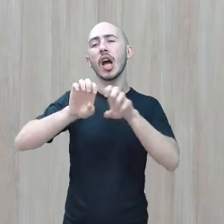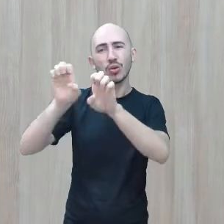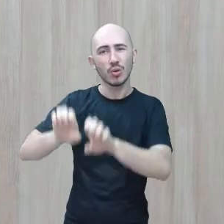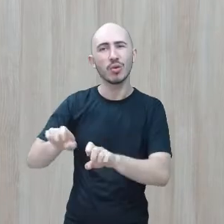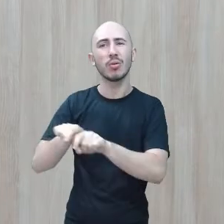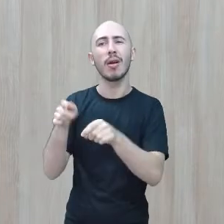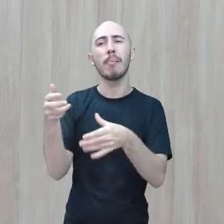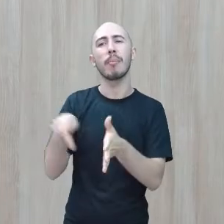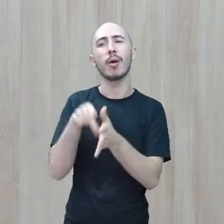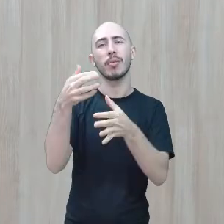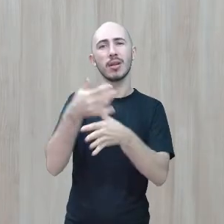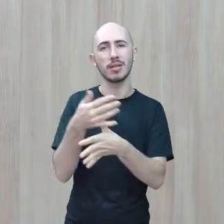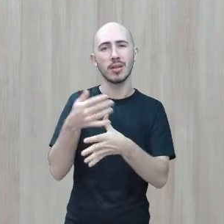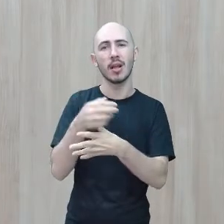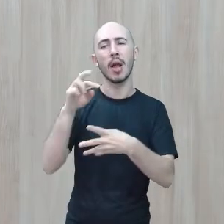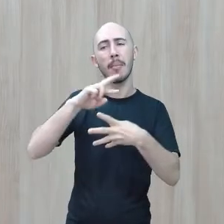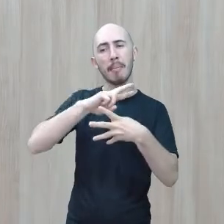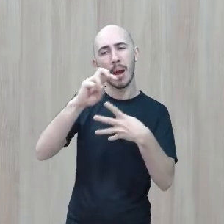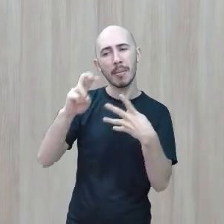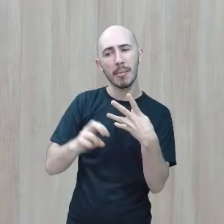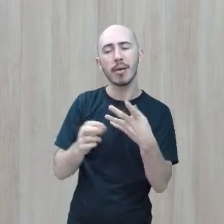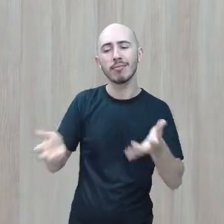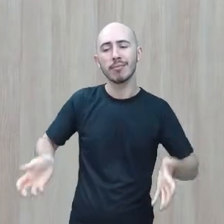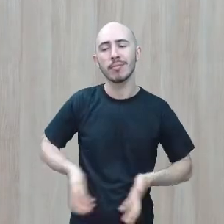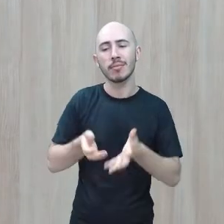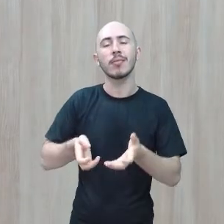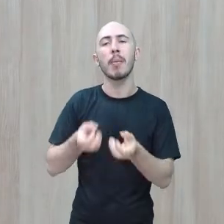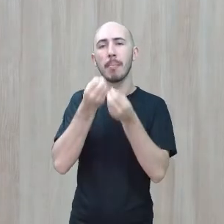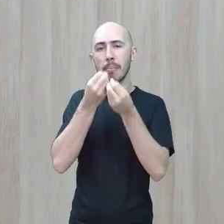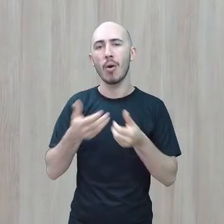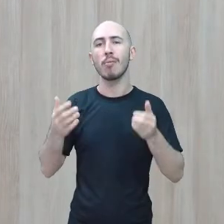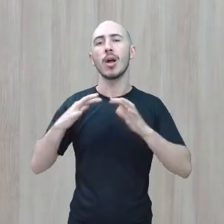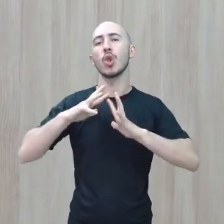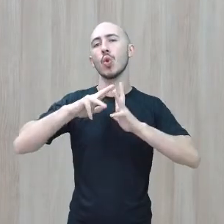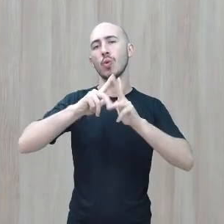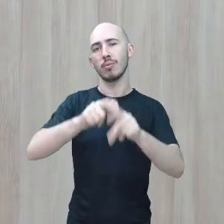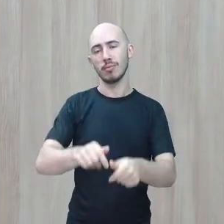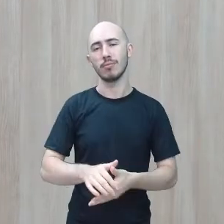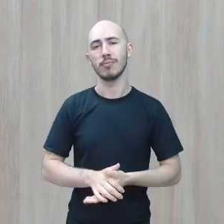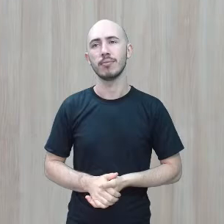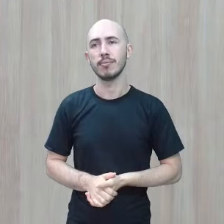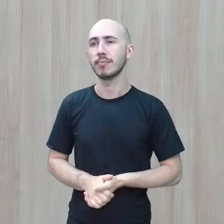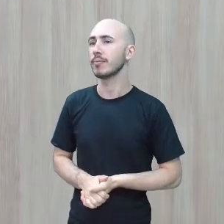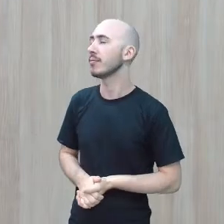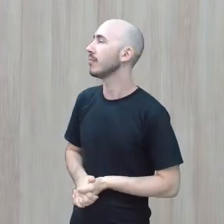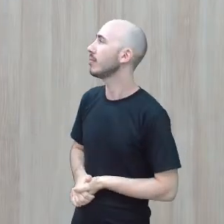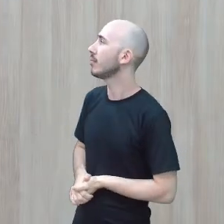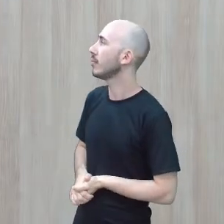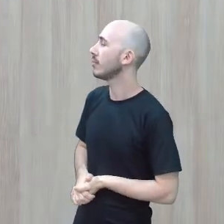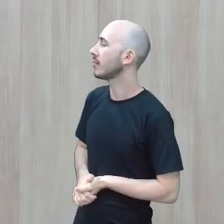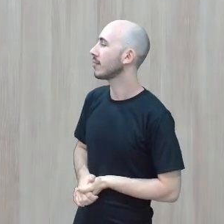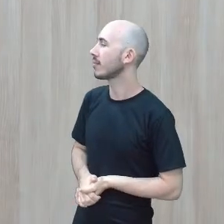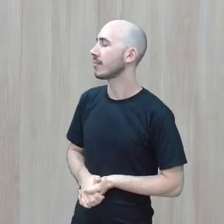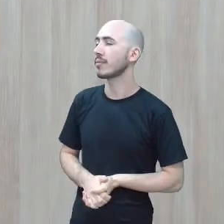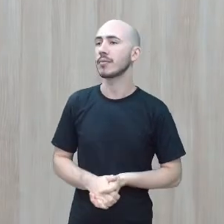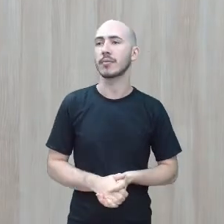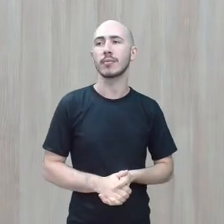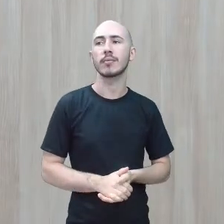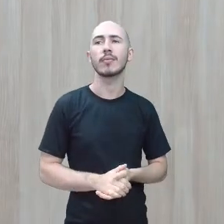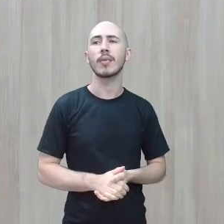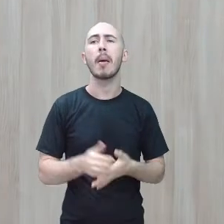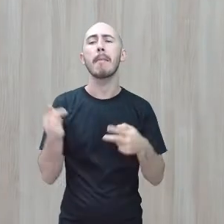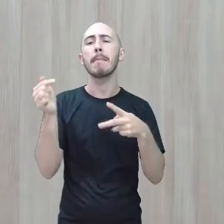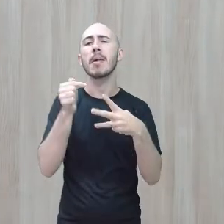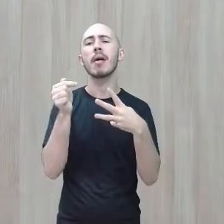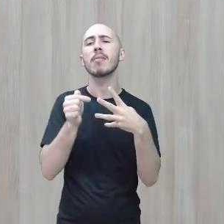futura da cidade para que traga benefícios a todos. E aqui eu trago os instrumentos, né,